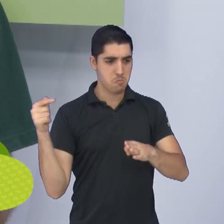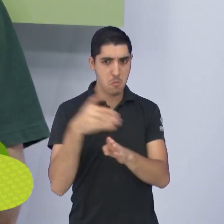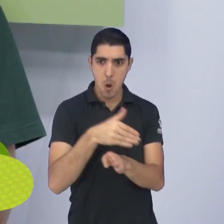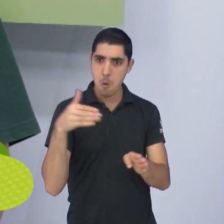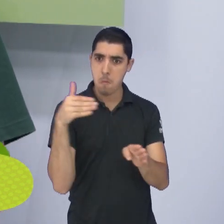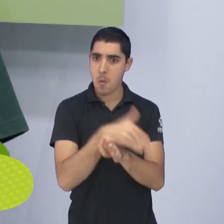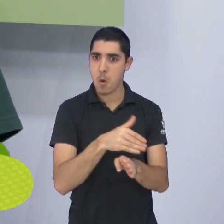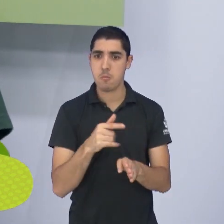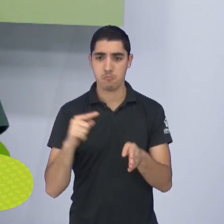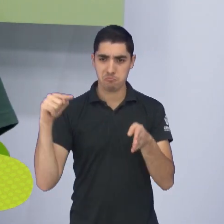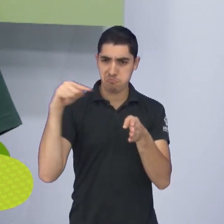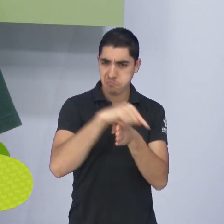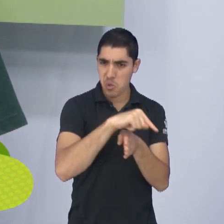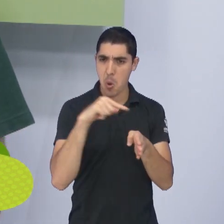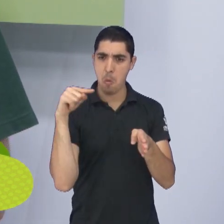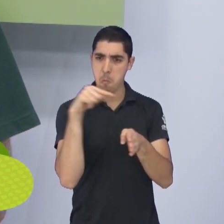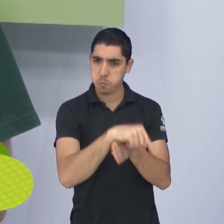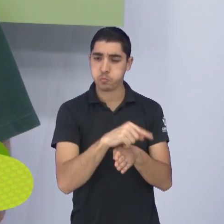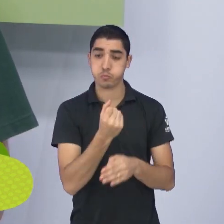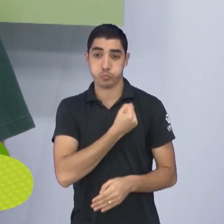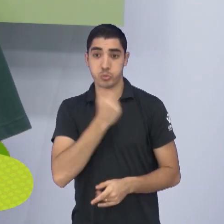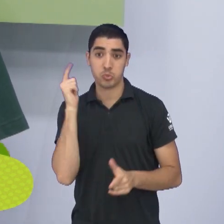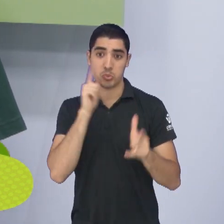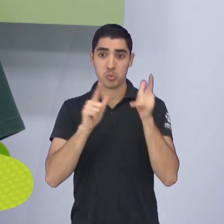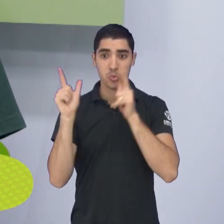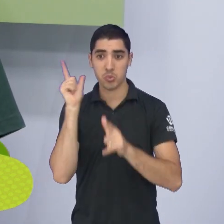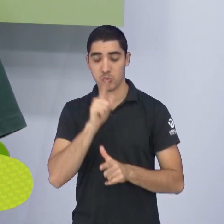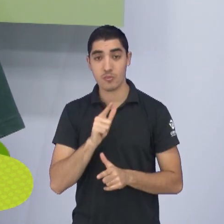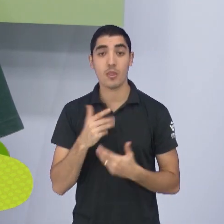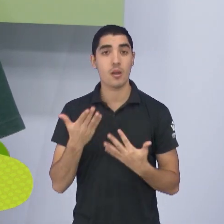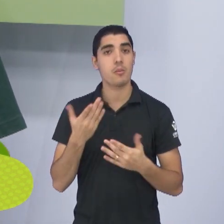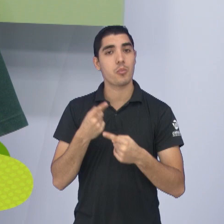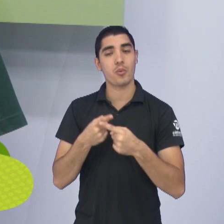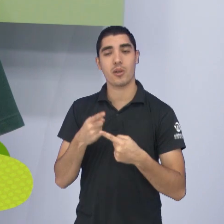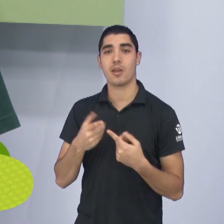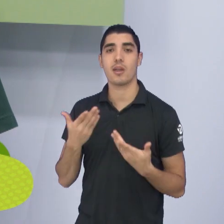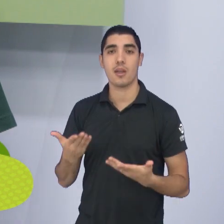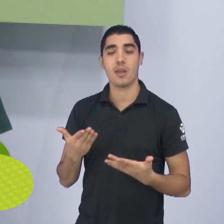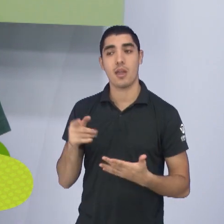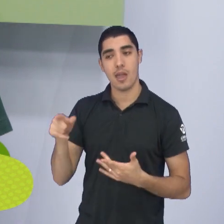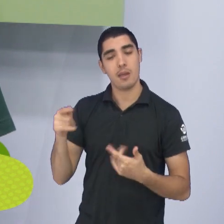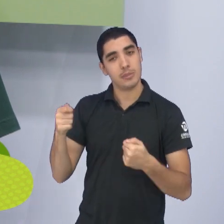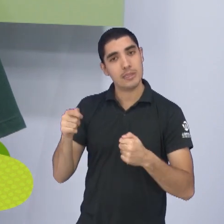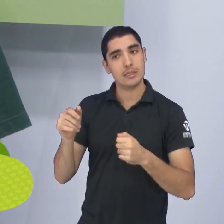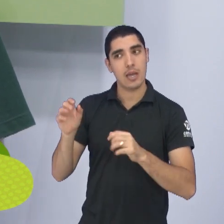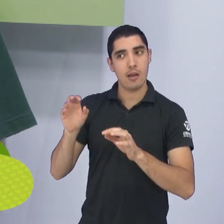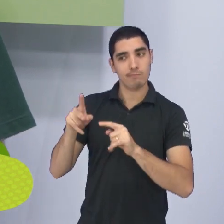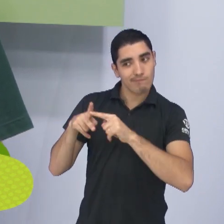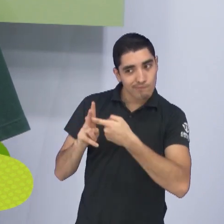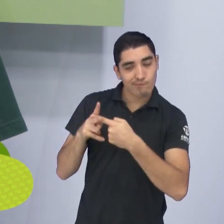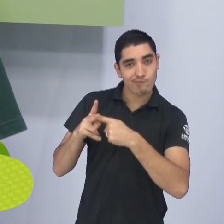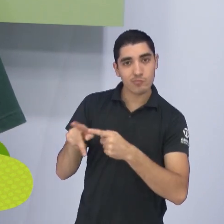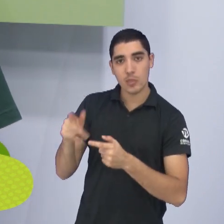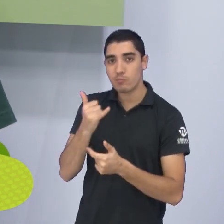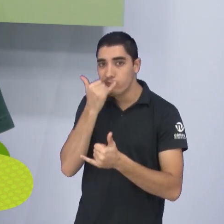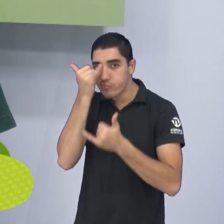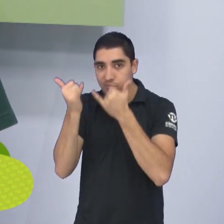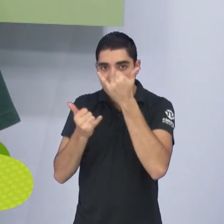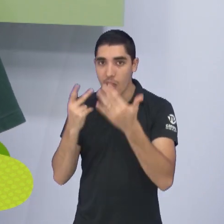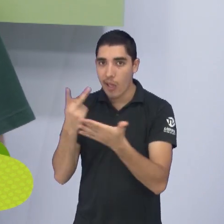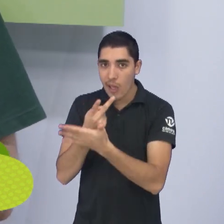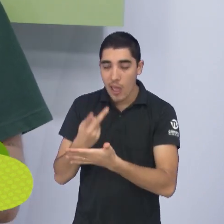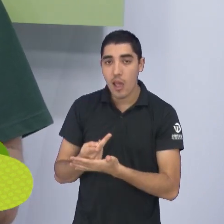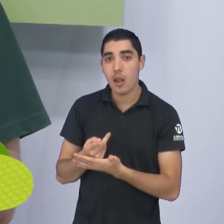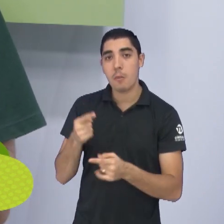o que deu de errado para afinar os principais problemas, para que esse jogo, né, não